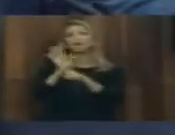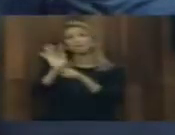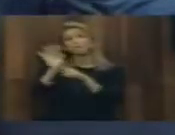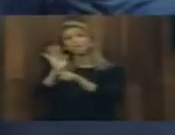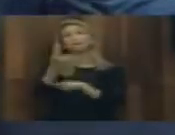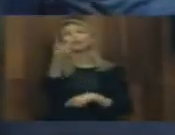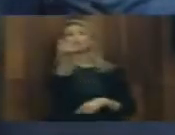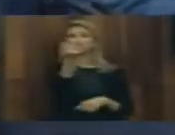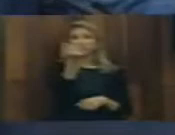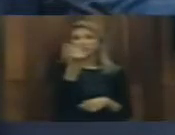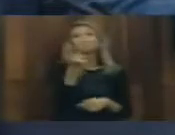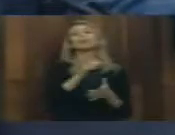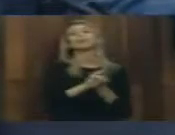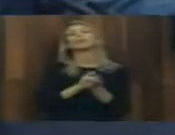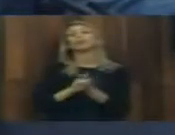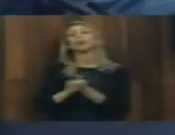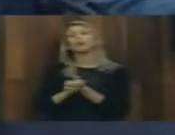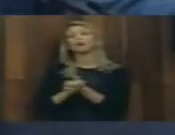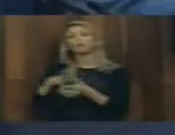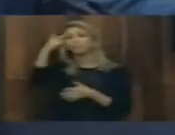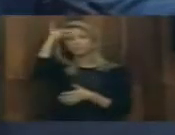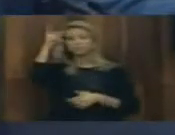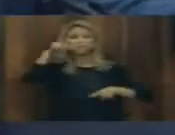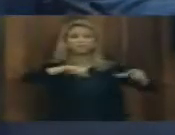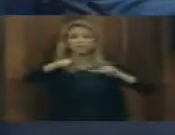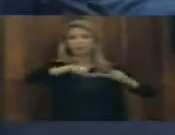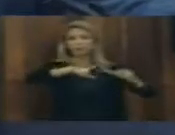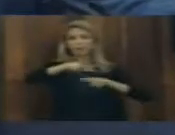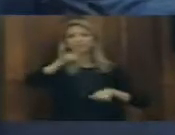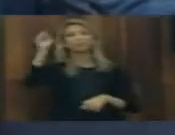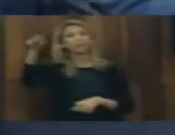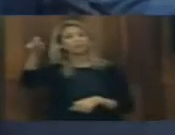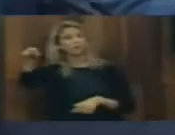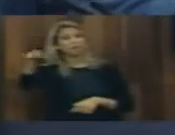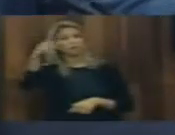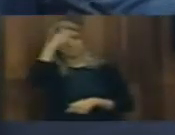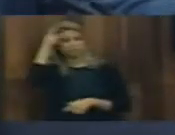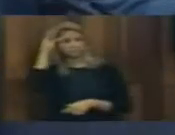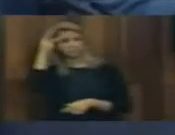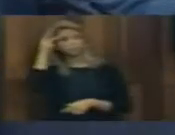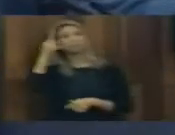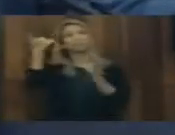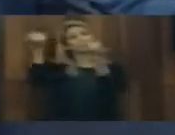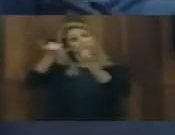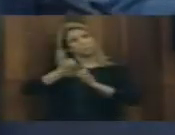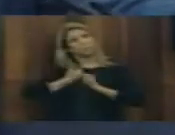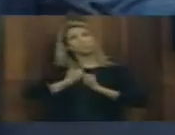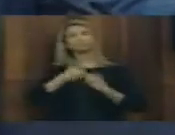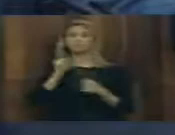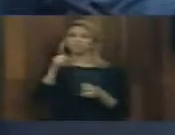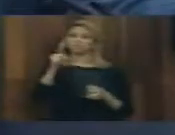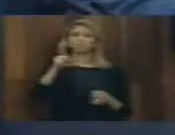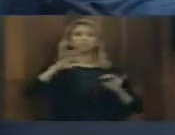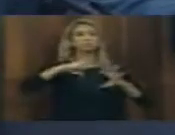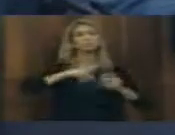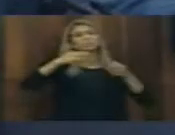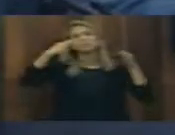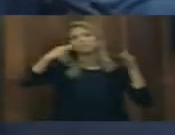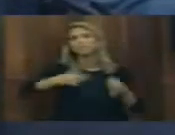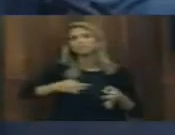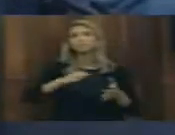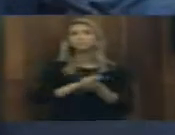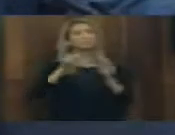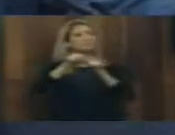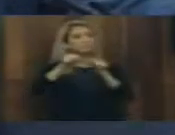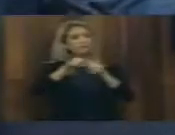Denise, falou que o dinheiro se encontra lá desde 2014, precisava de um agravante, fizemos o projeto de